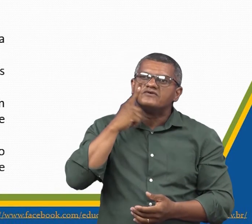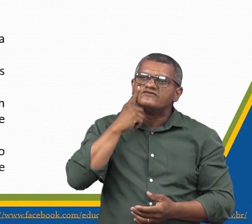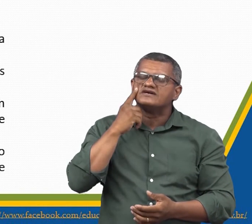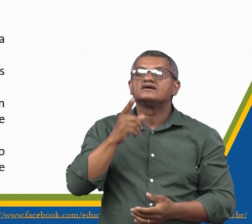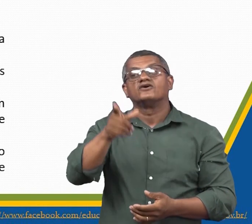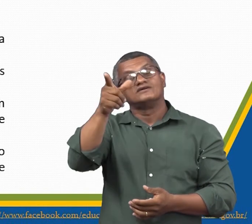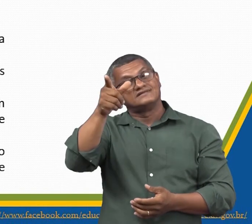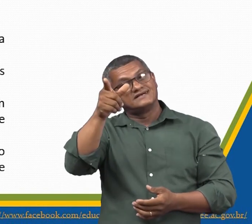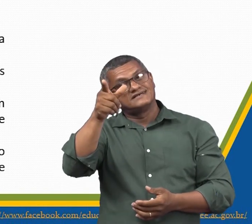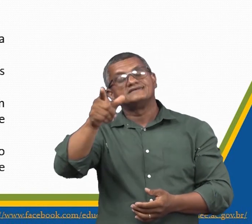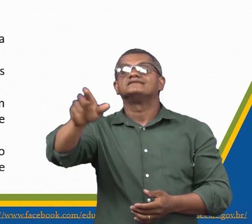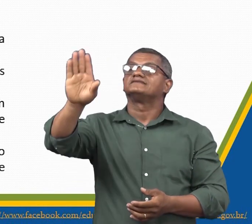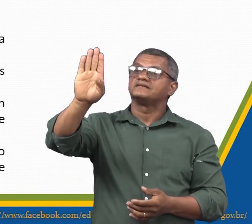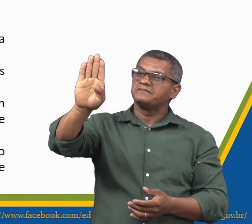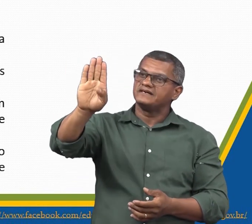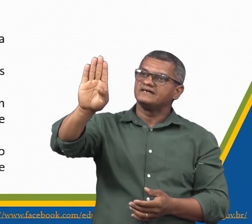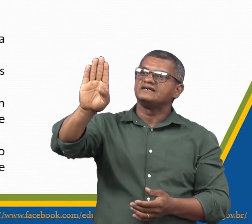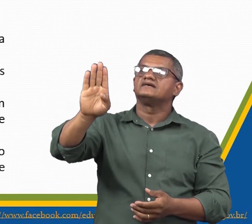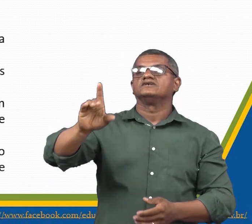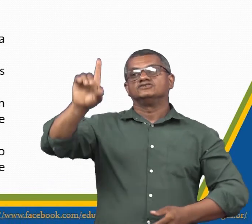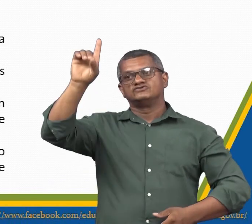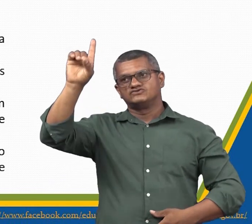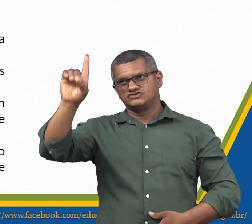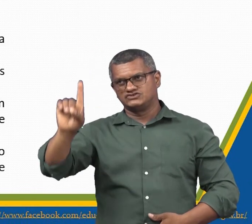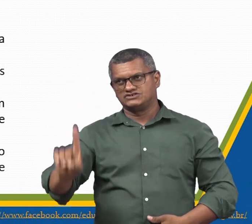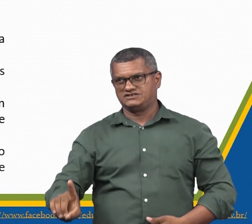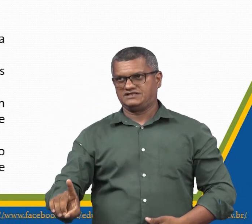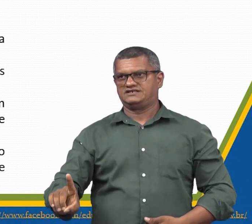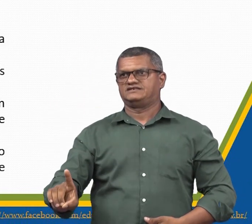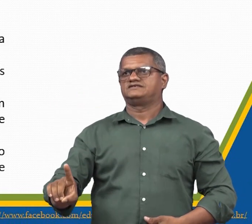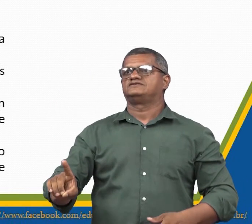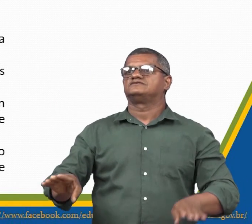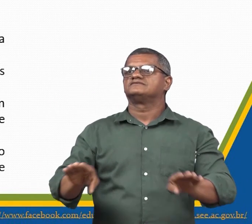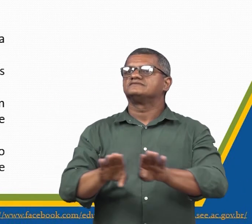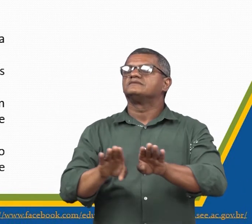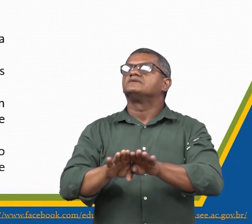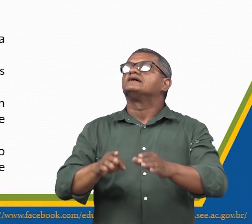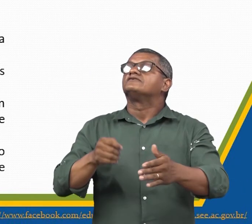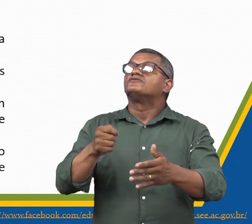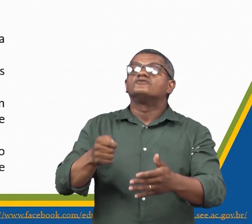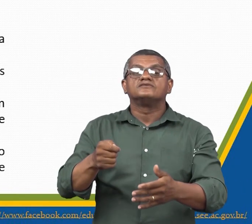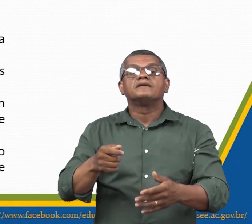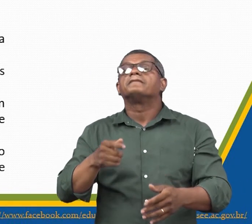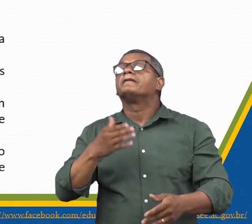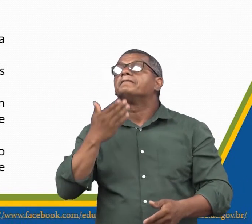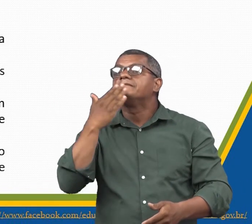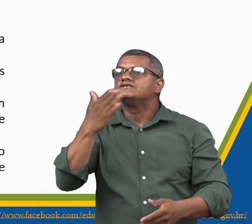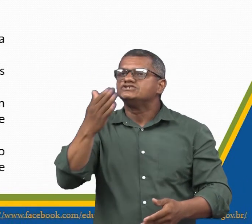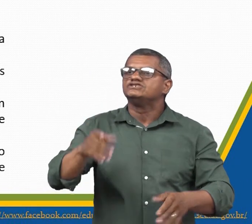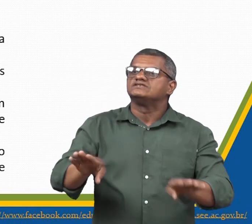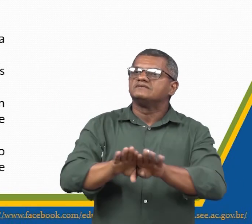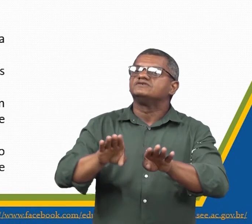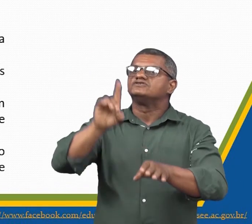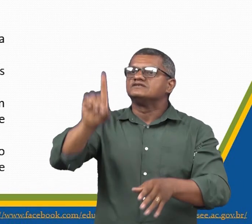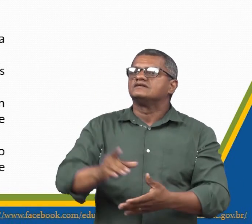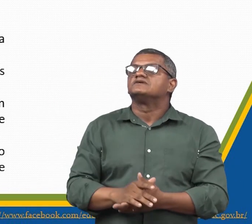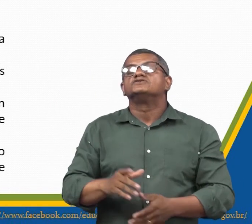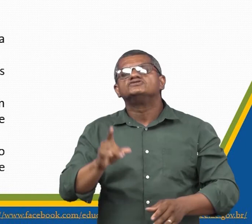questão? Vamos verificar? Olha a nossa marcação, letra B. O direito ao sufrágio foi uma